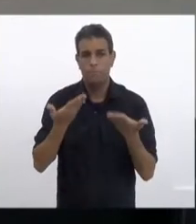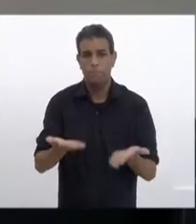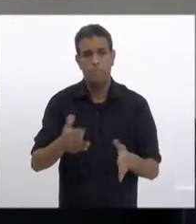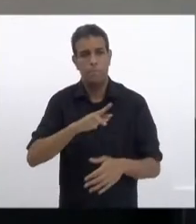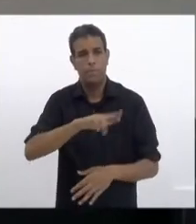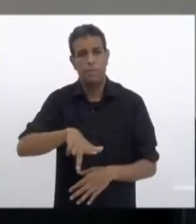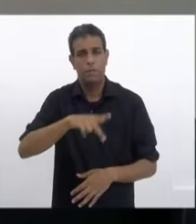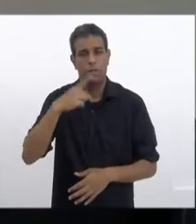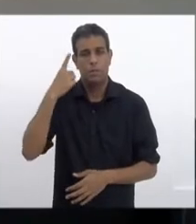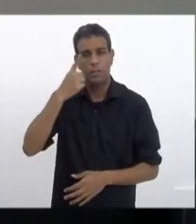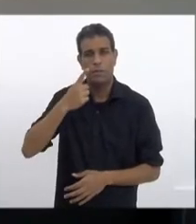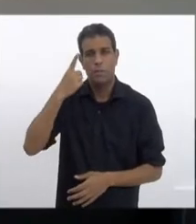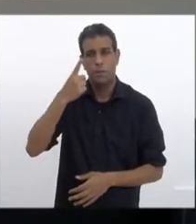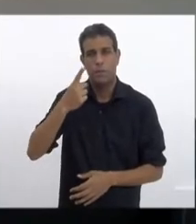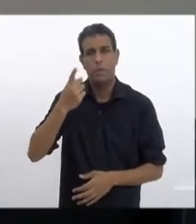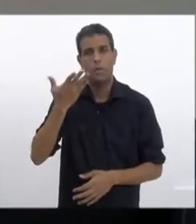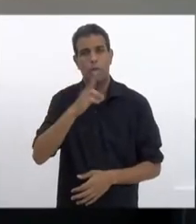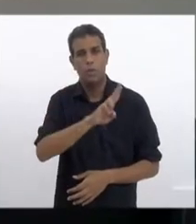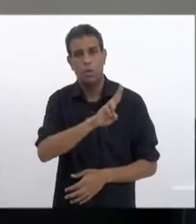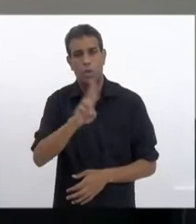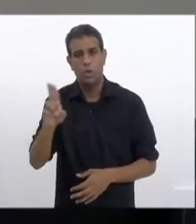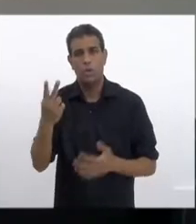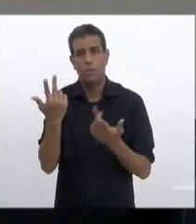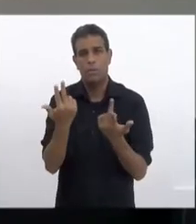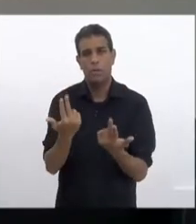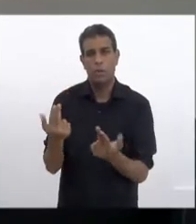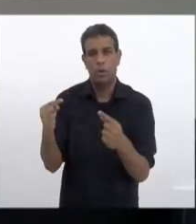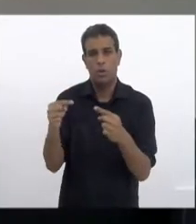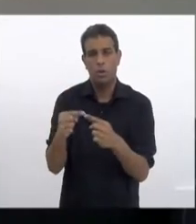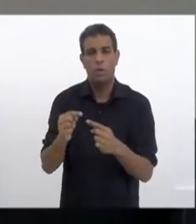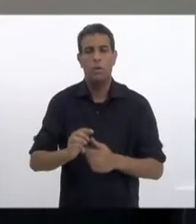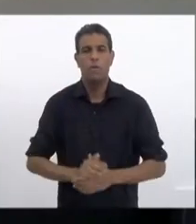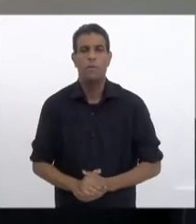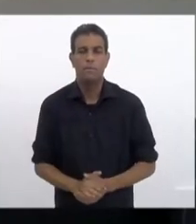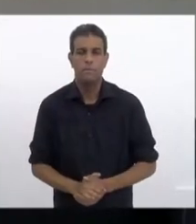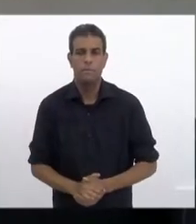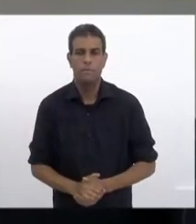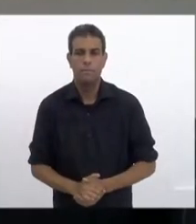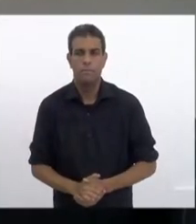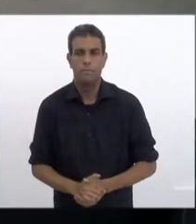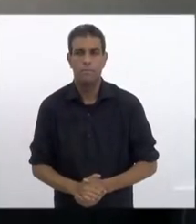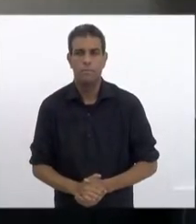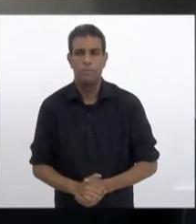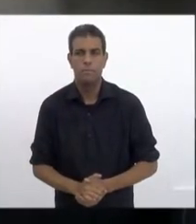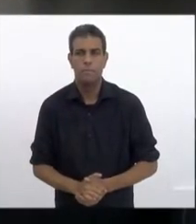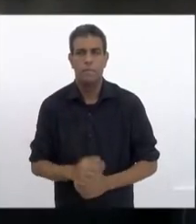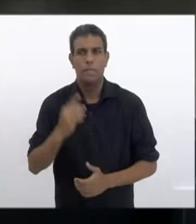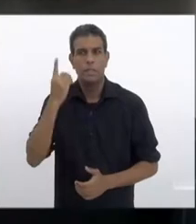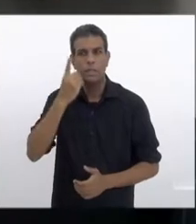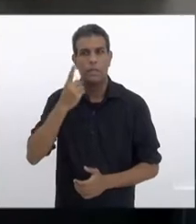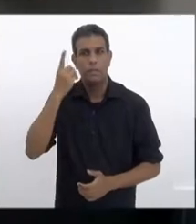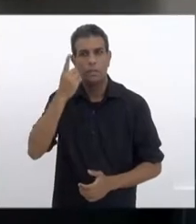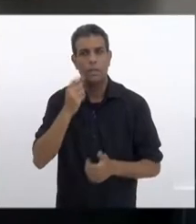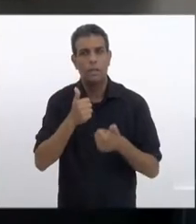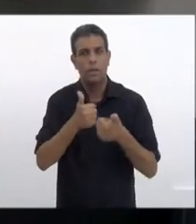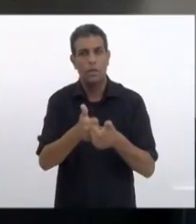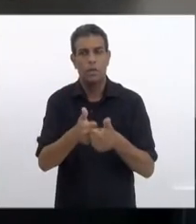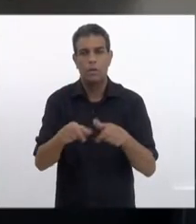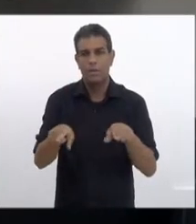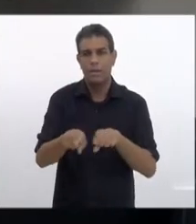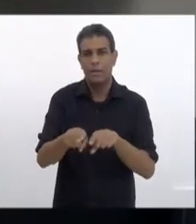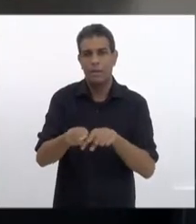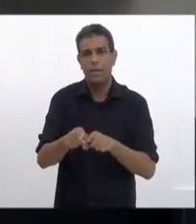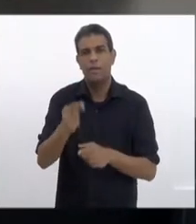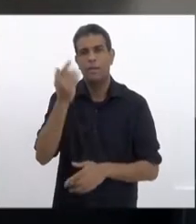não sou a deputada. Apenas o nome é igual. Ah, tá ok. Não, mas a deputada ela está acompanhando. Eu só preciso